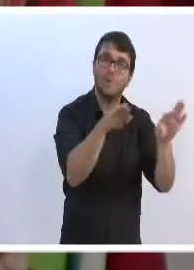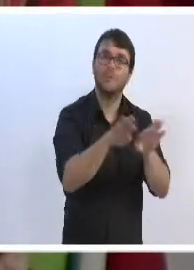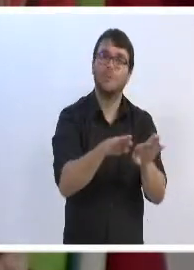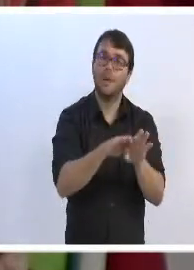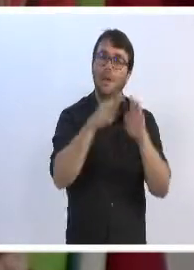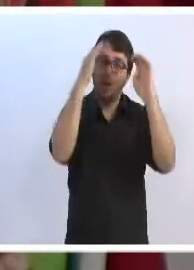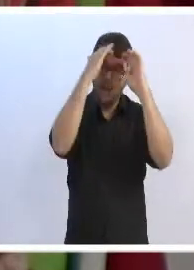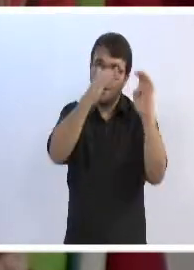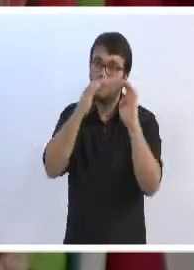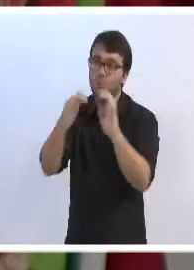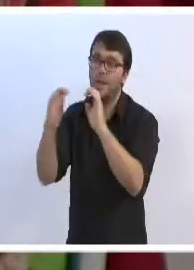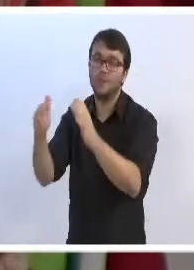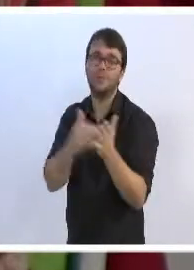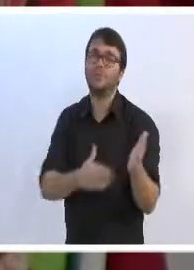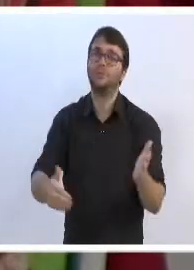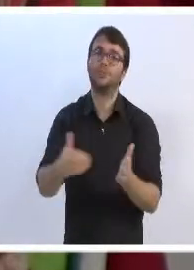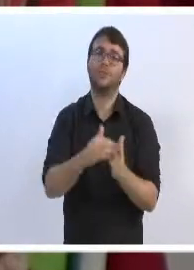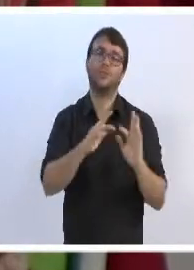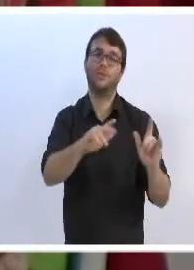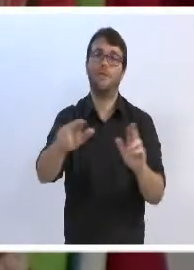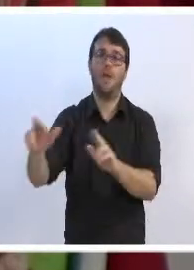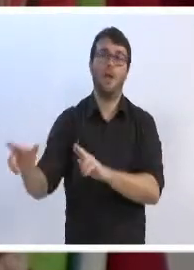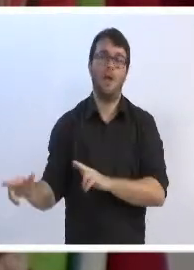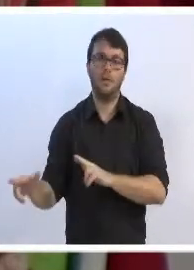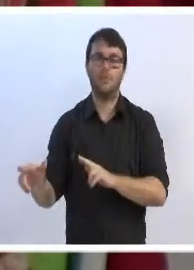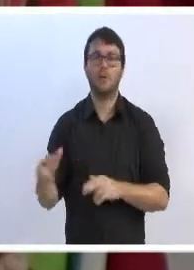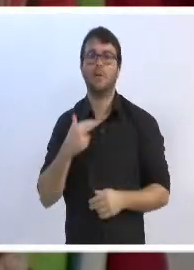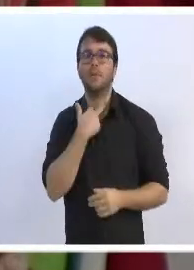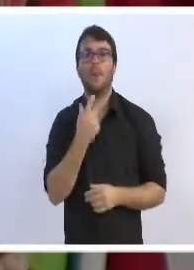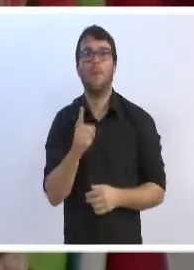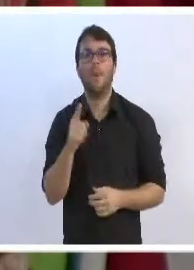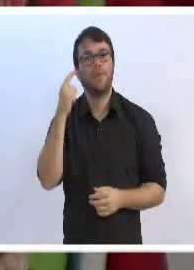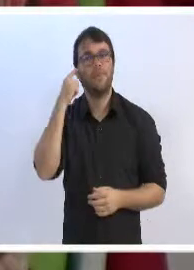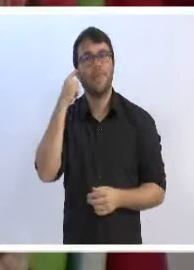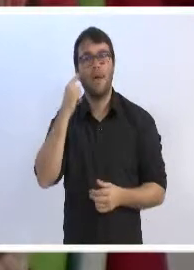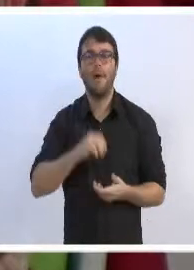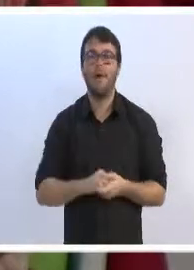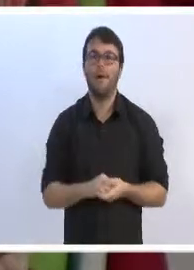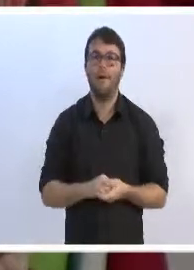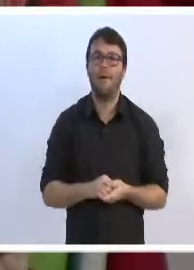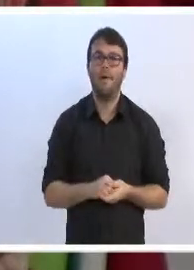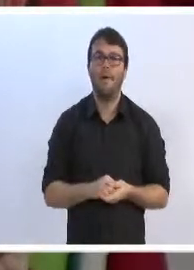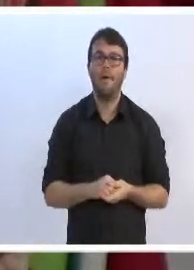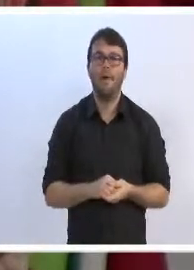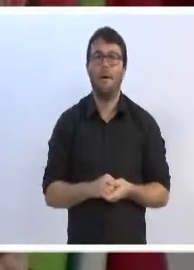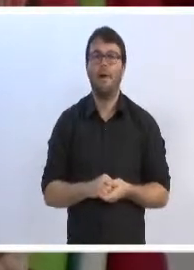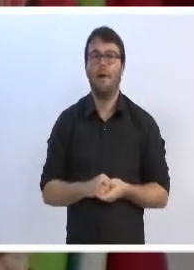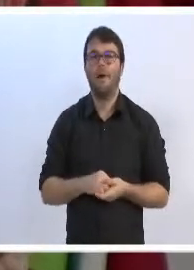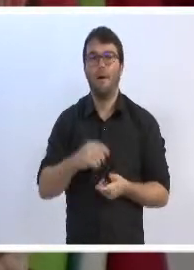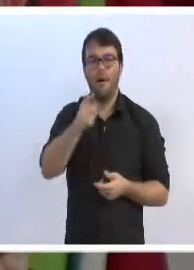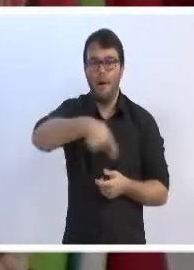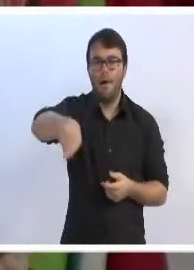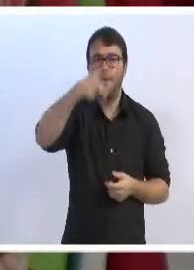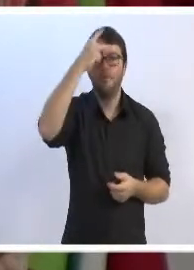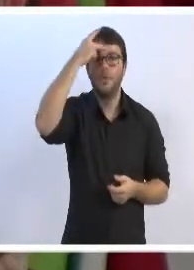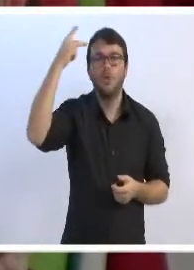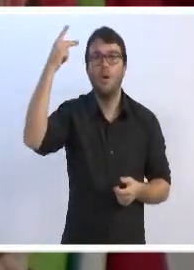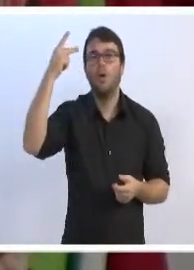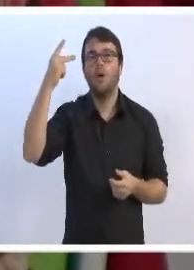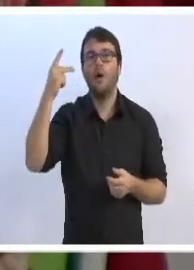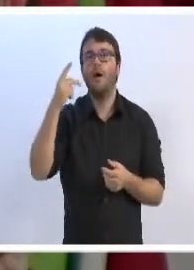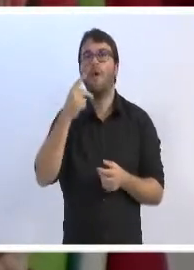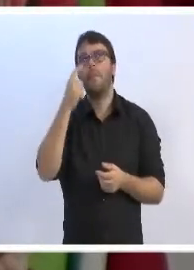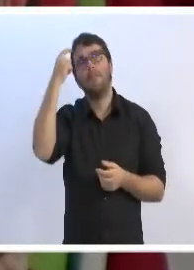diferenças não podemos deixar de achar e melhor dizendo não podemos deixar as pessoas acharem que o